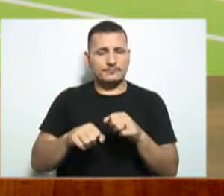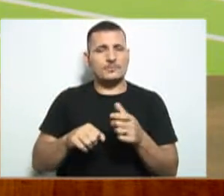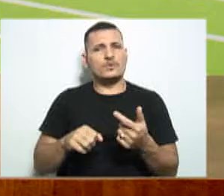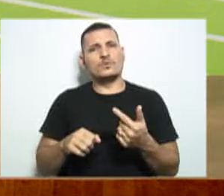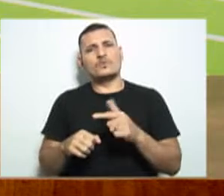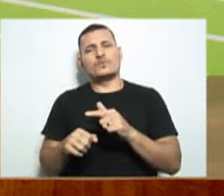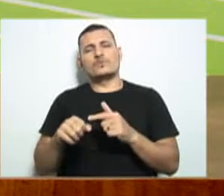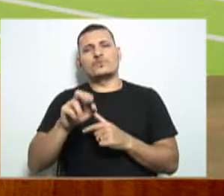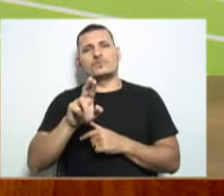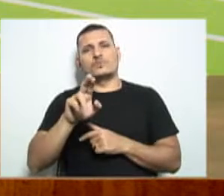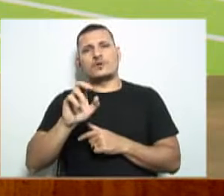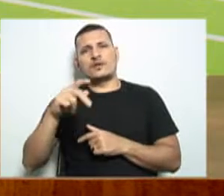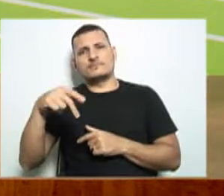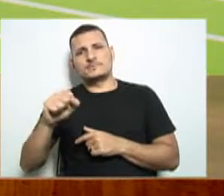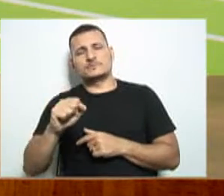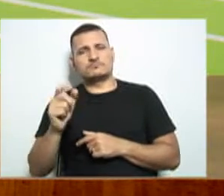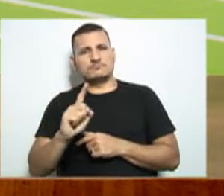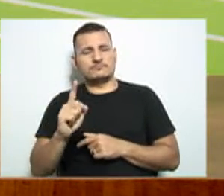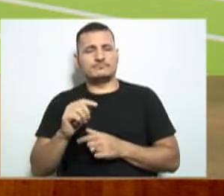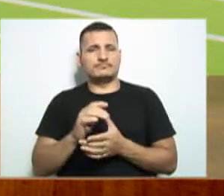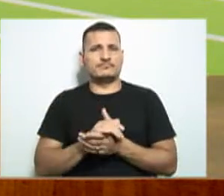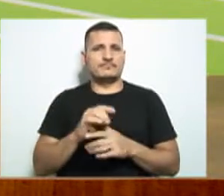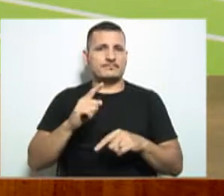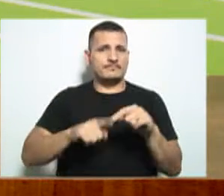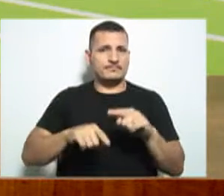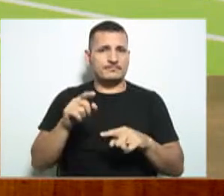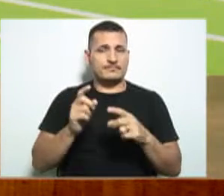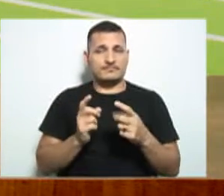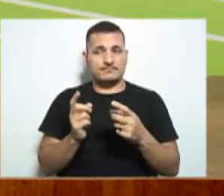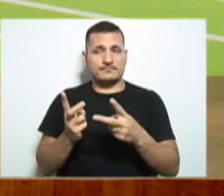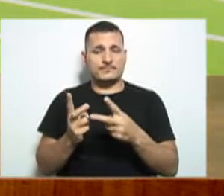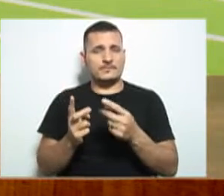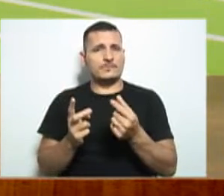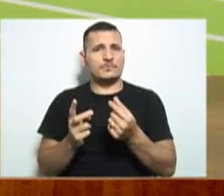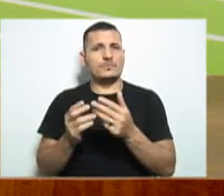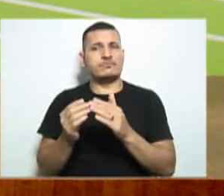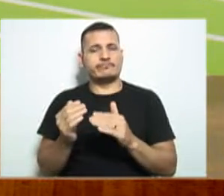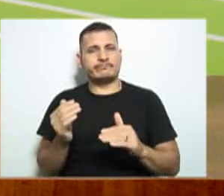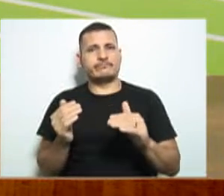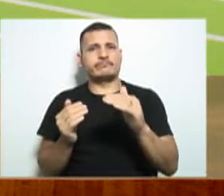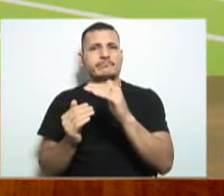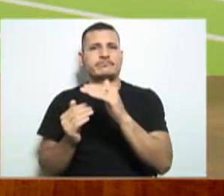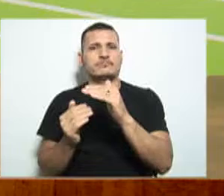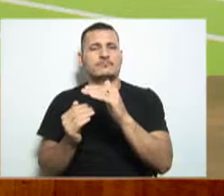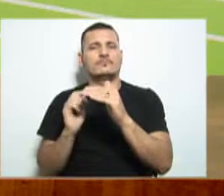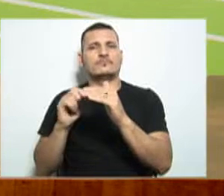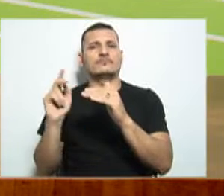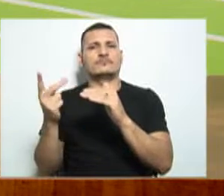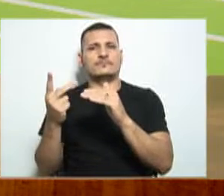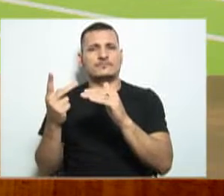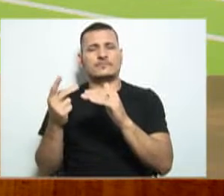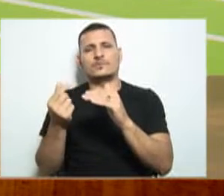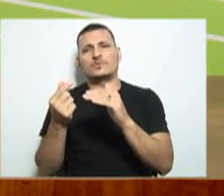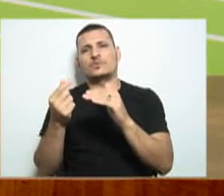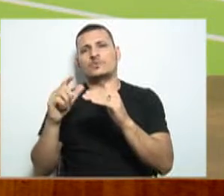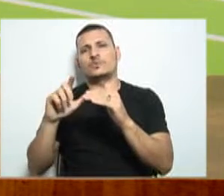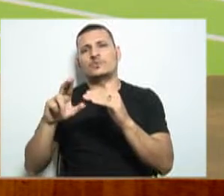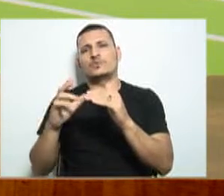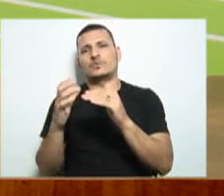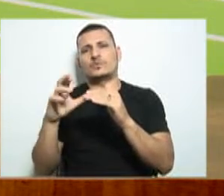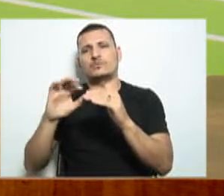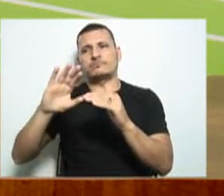o custo da mercadoria vendida é maior. O que acontece? O lucro será menor,